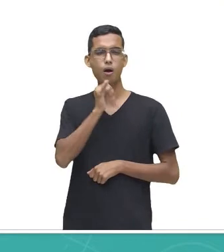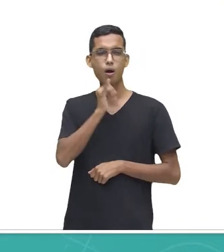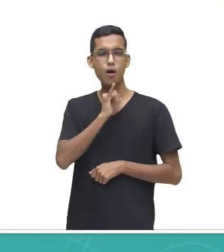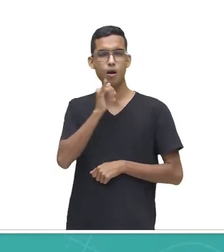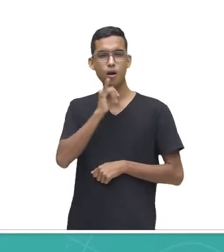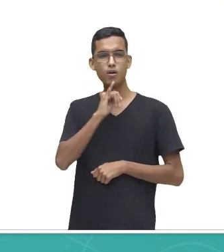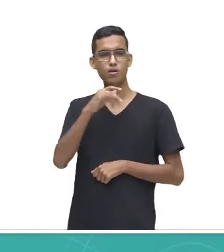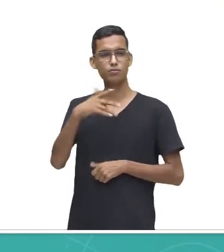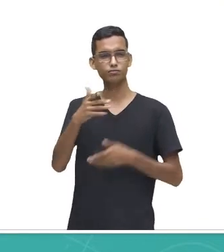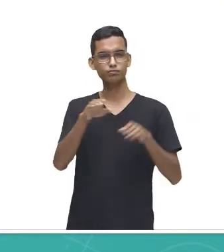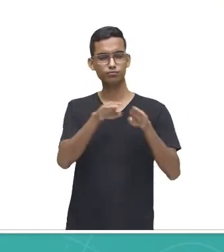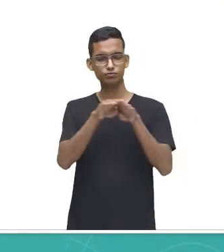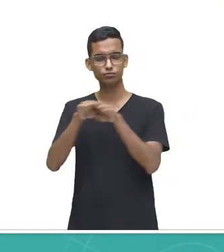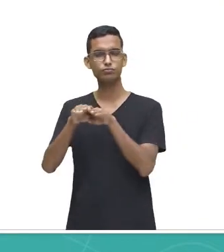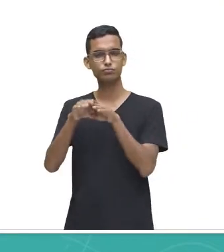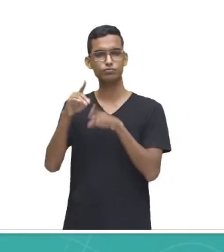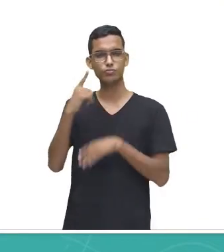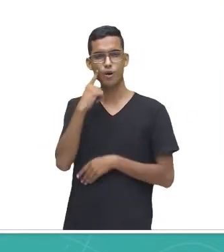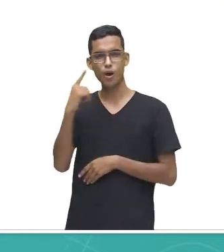ver,